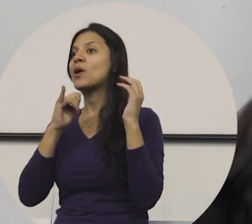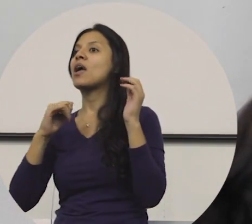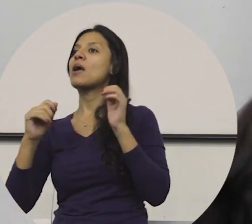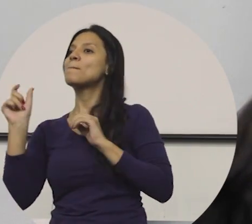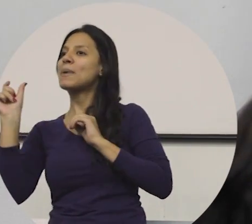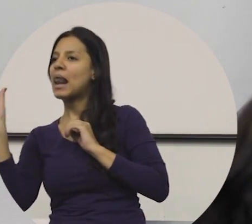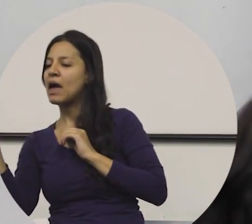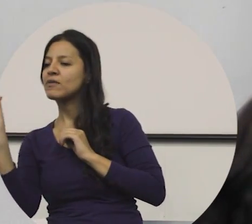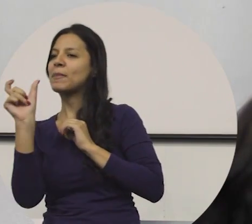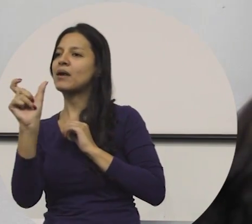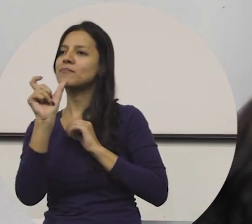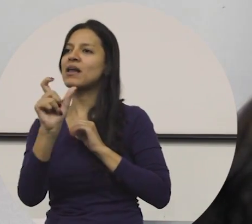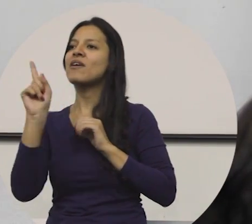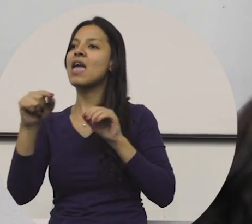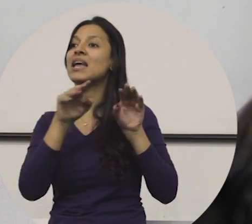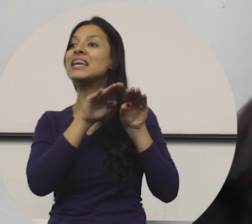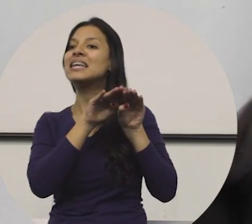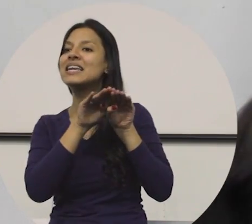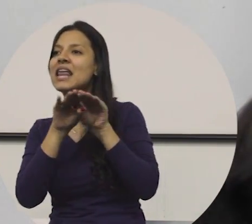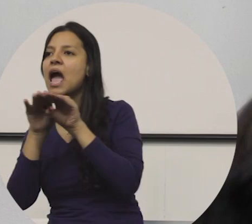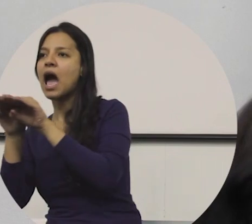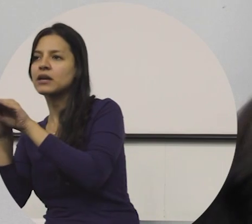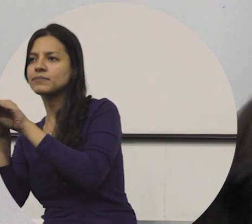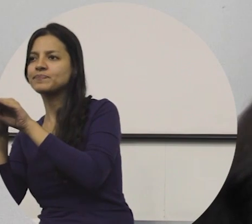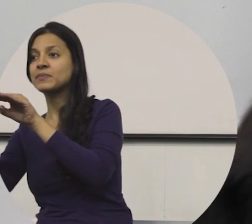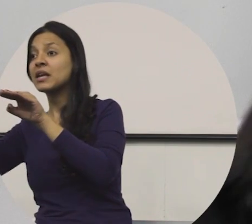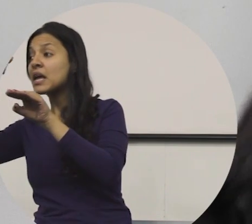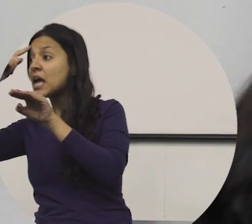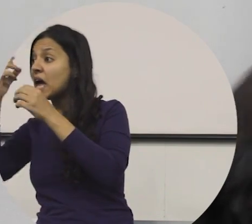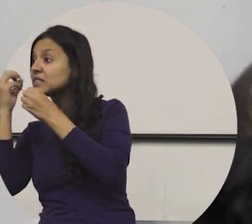linear. Guarda isso no cantinho.